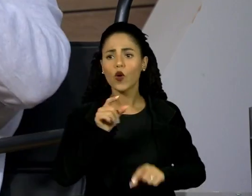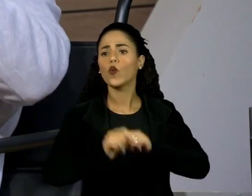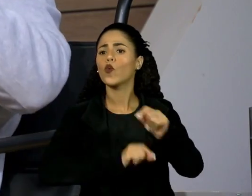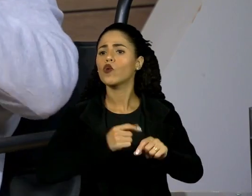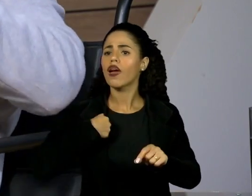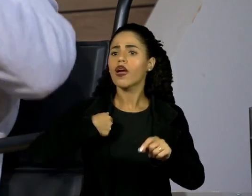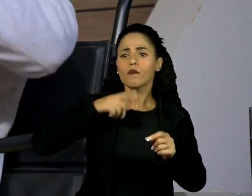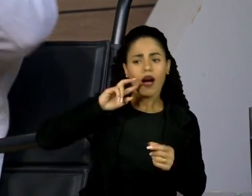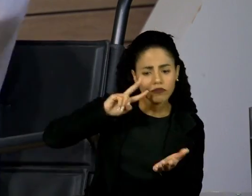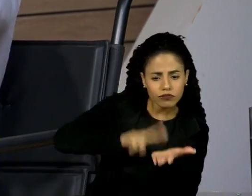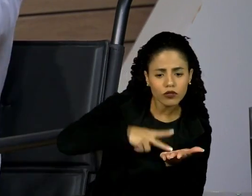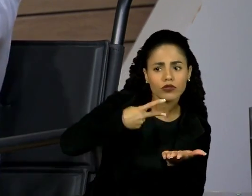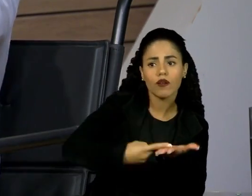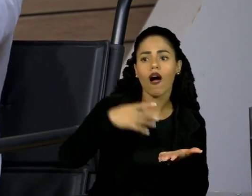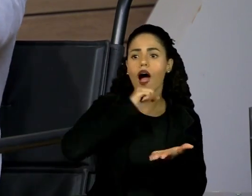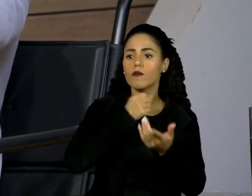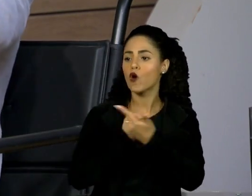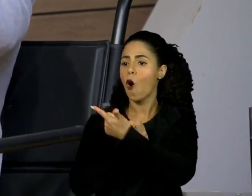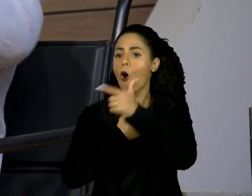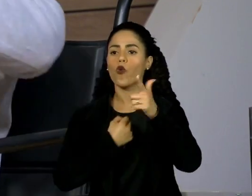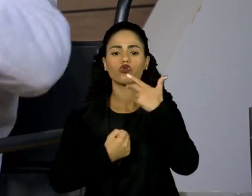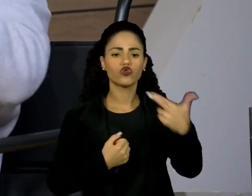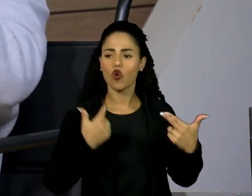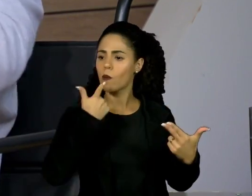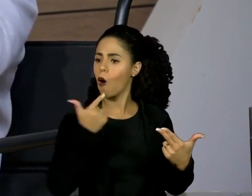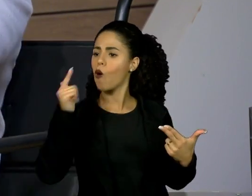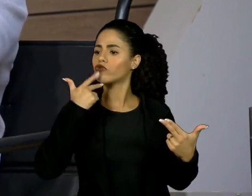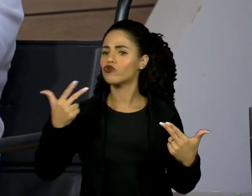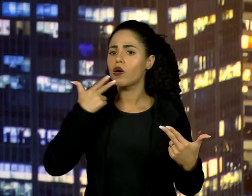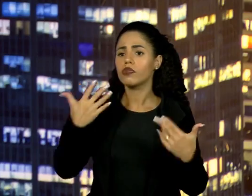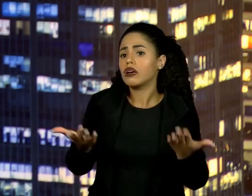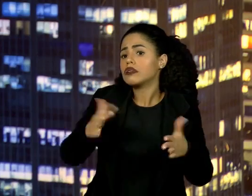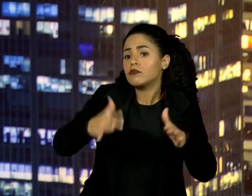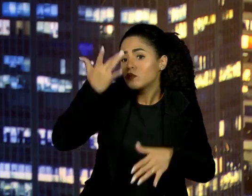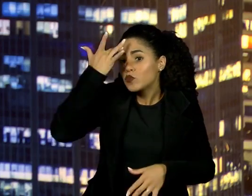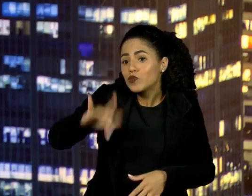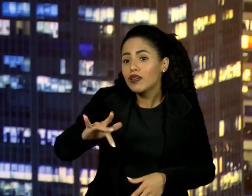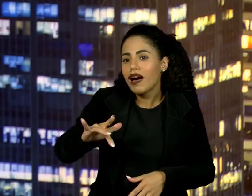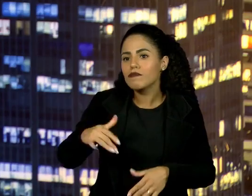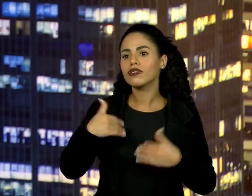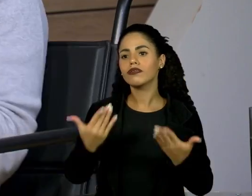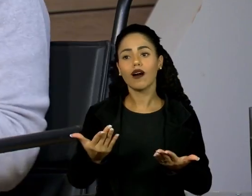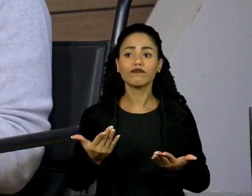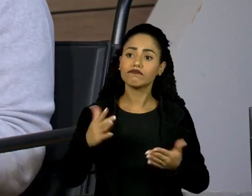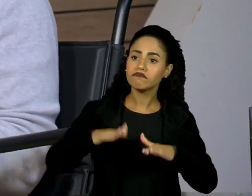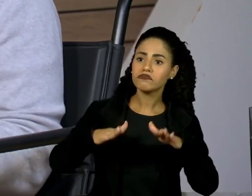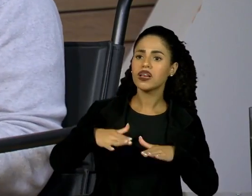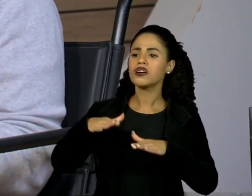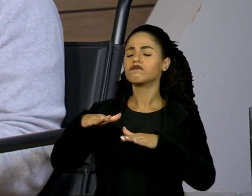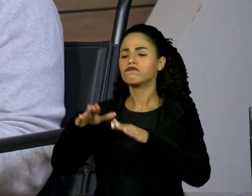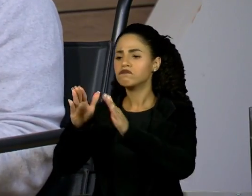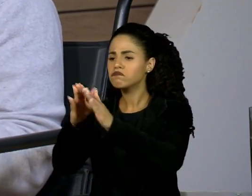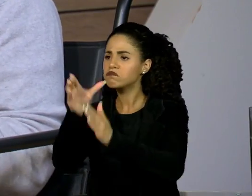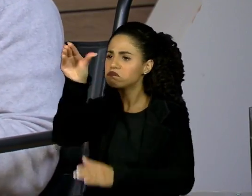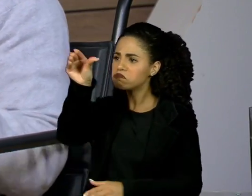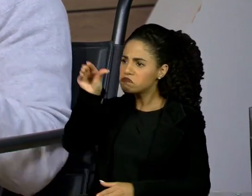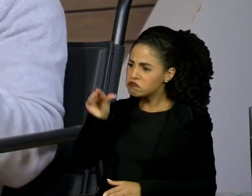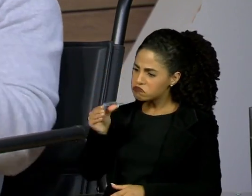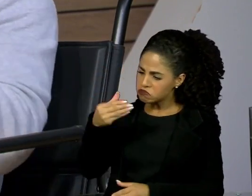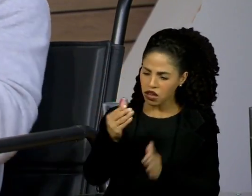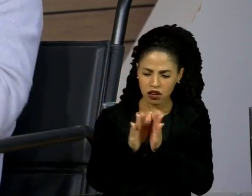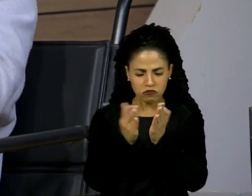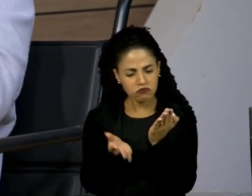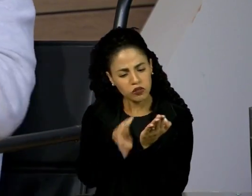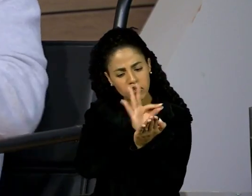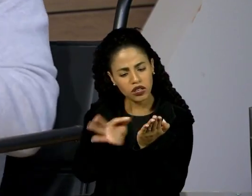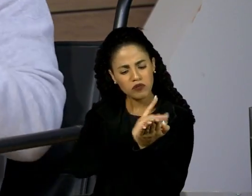tradução indireta? Que já passou por outro idioma antes. E as pessoas não sabem isso, então português. acabam pegando, às vezes, uma tradução muito antiga ou que não